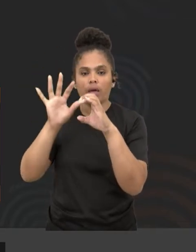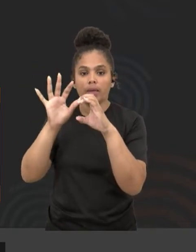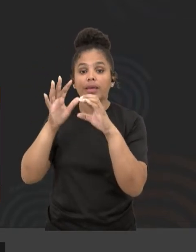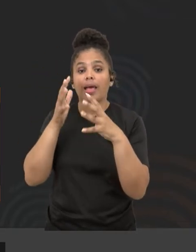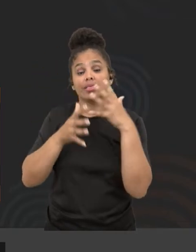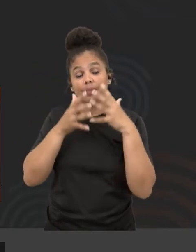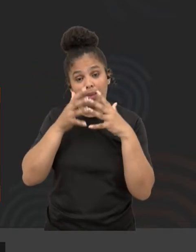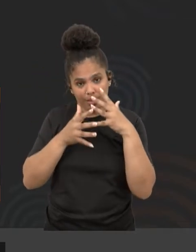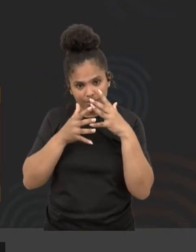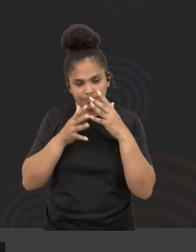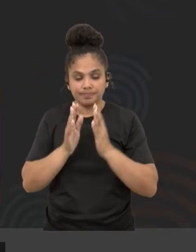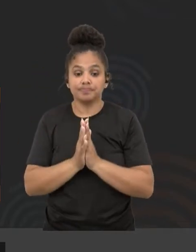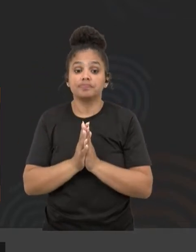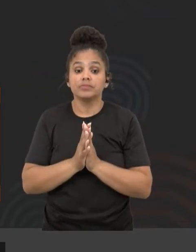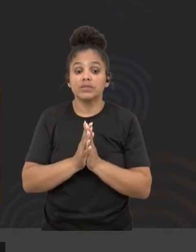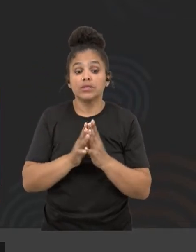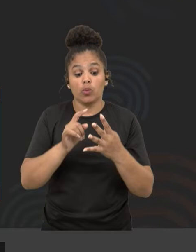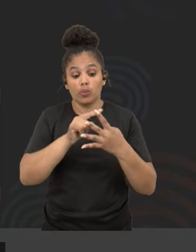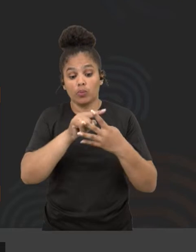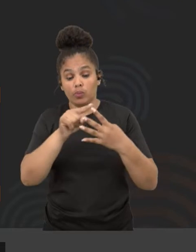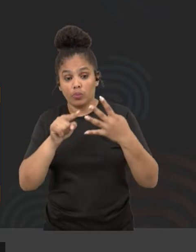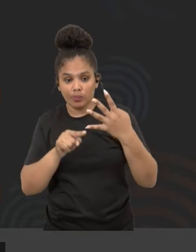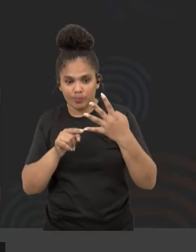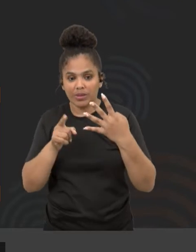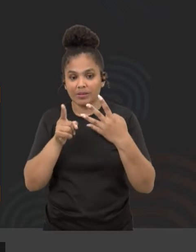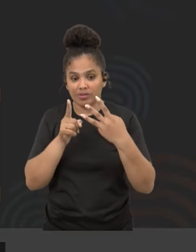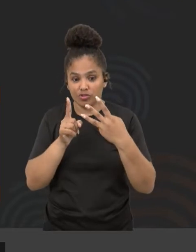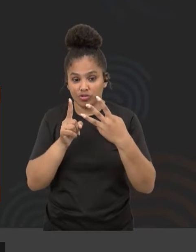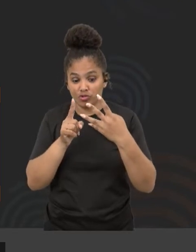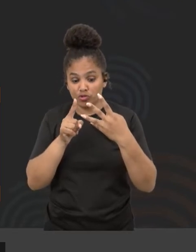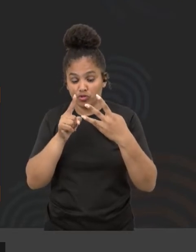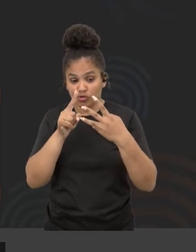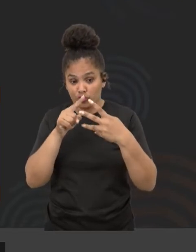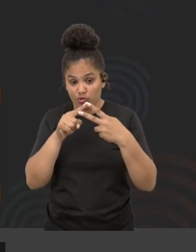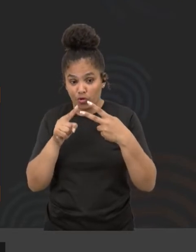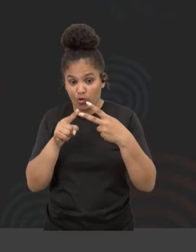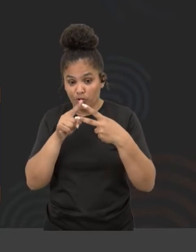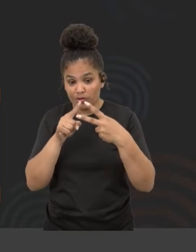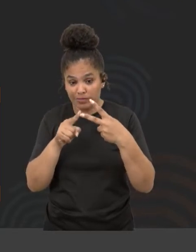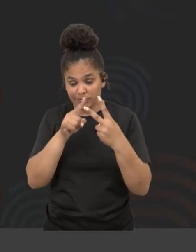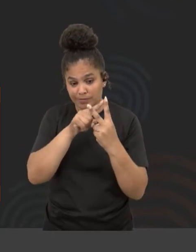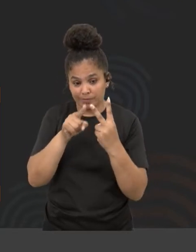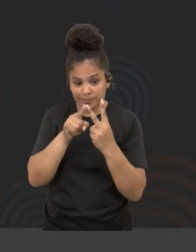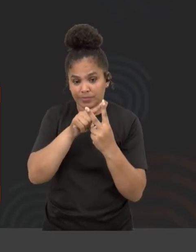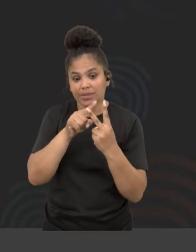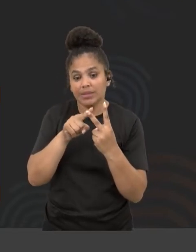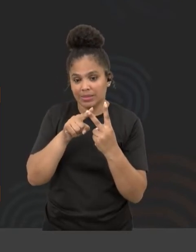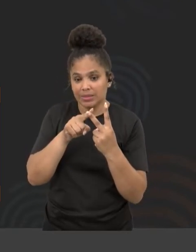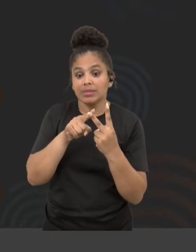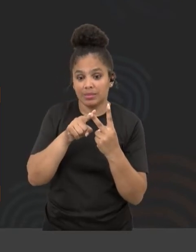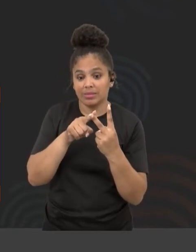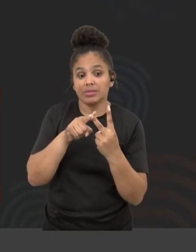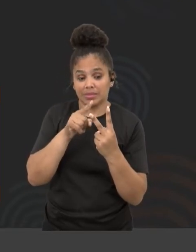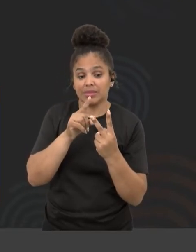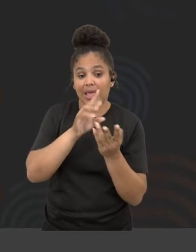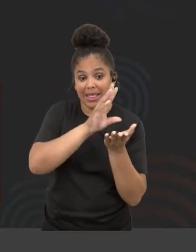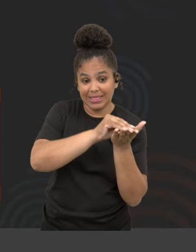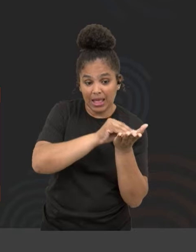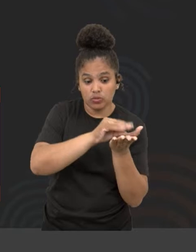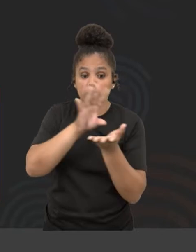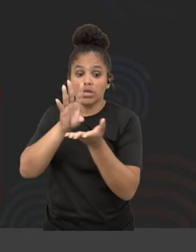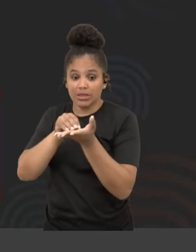visão. Então, aqui, sendo apenas dois exemplos, a gente tem dados oficiais, né, do IBGE e